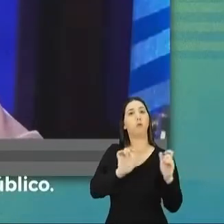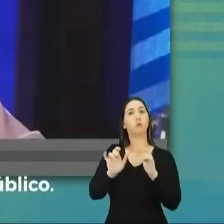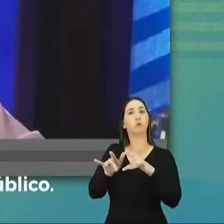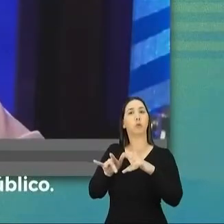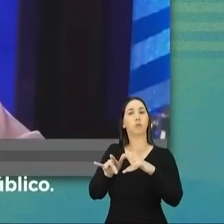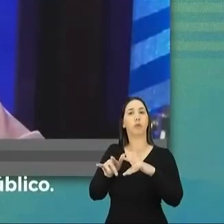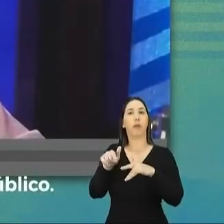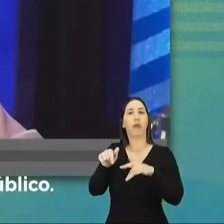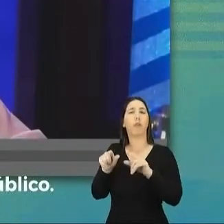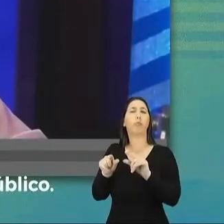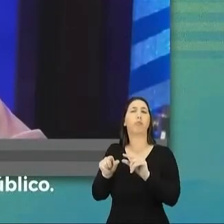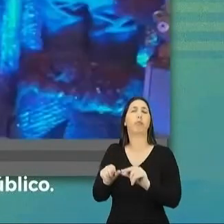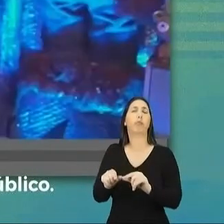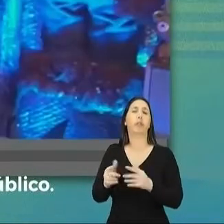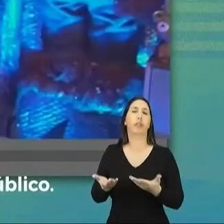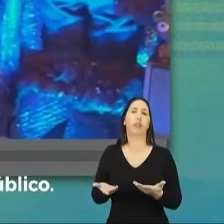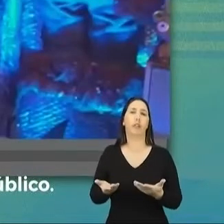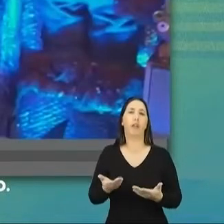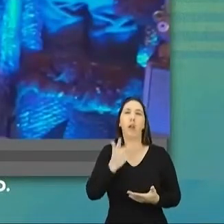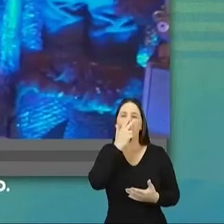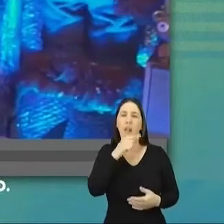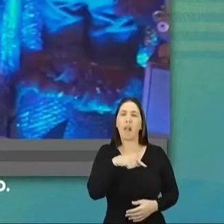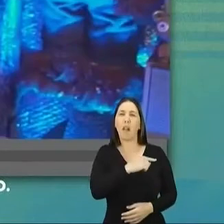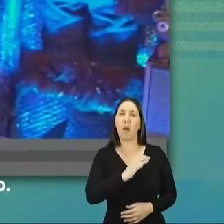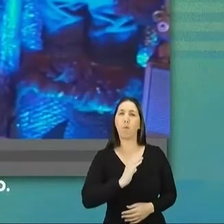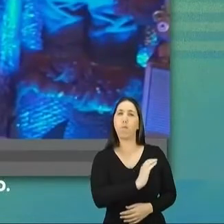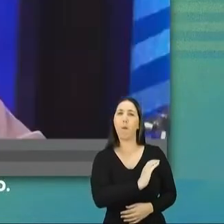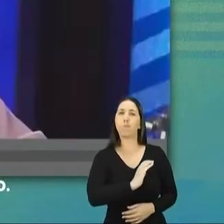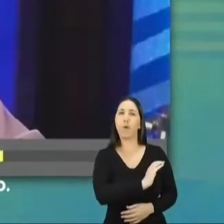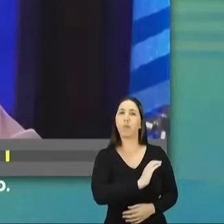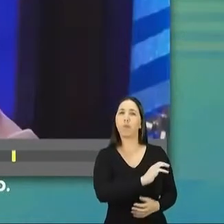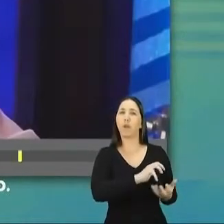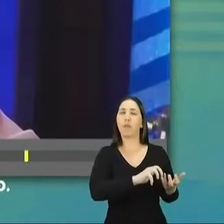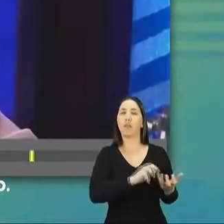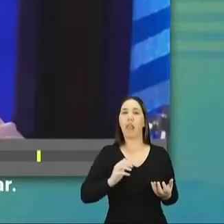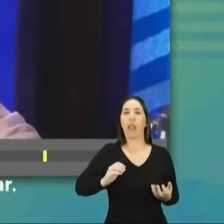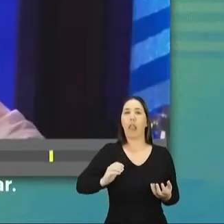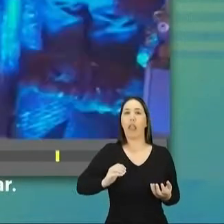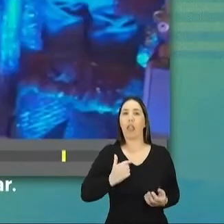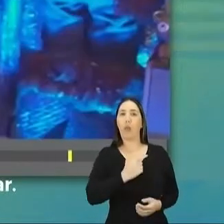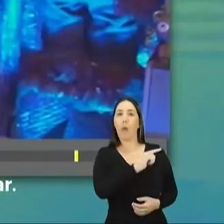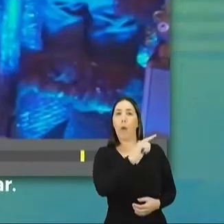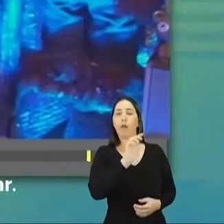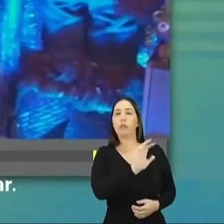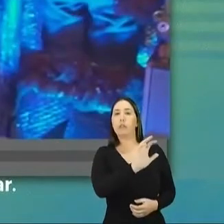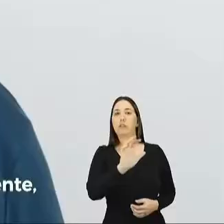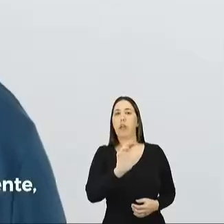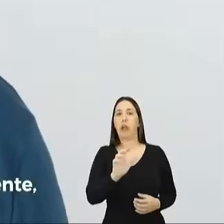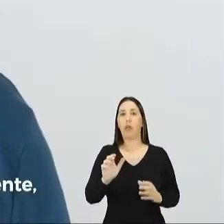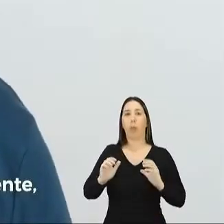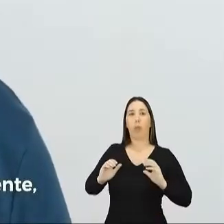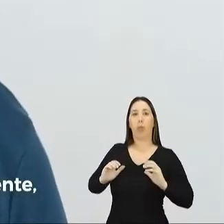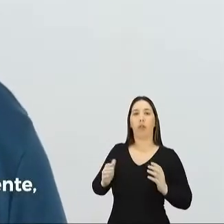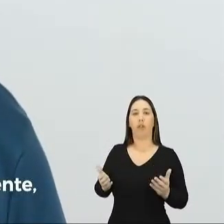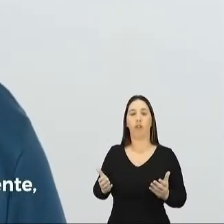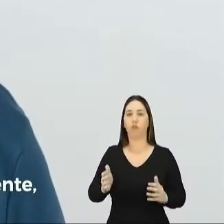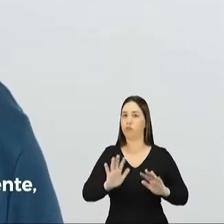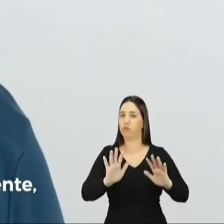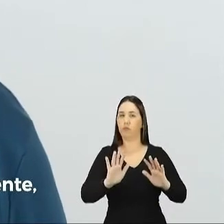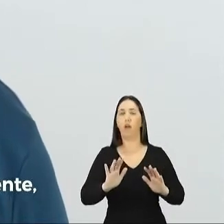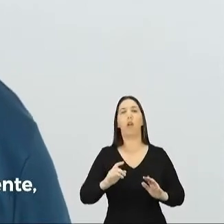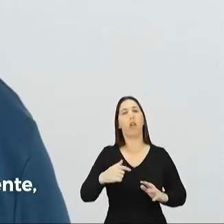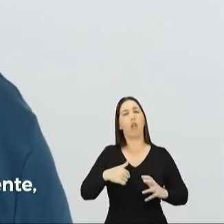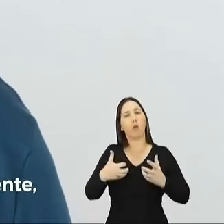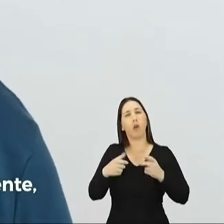em Brasília sustentando marajá de serviço público. Tá sustentando, inclusive, rico de outro estado. Essa é uma briga que a gente tem que comprar. Eu tô com o Rodrigo. Para